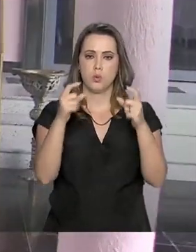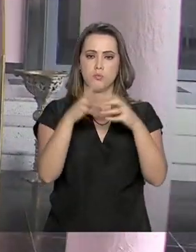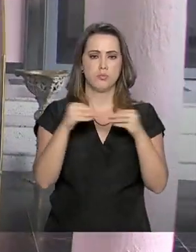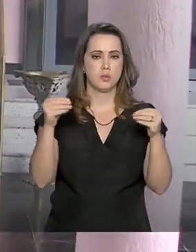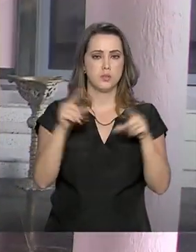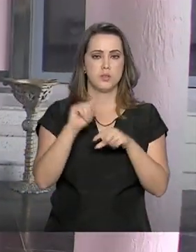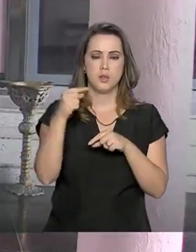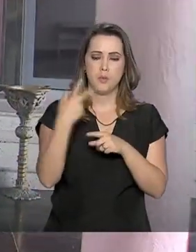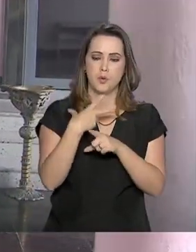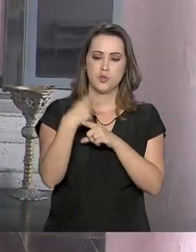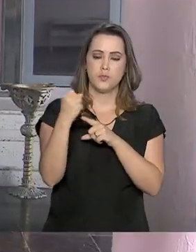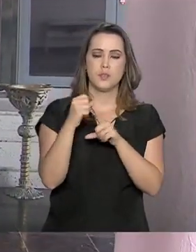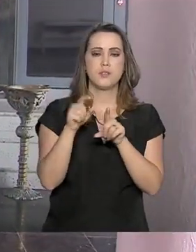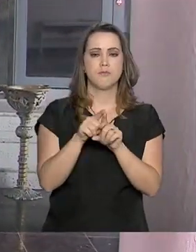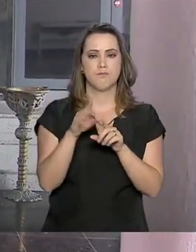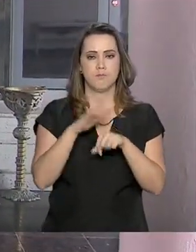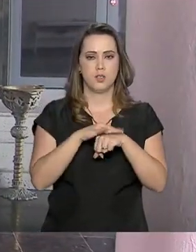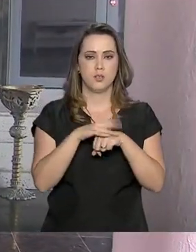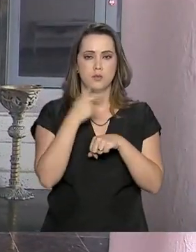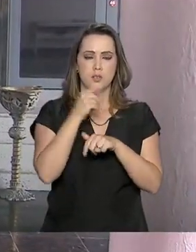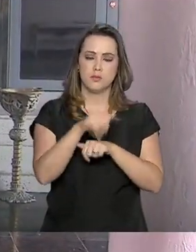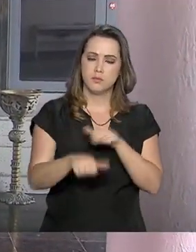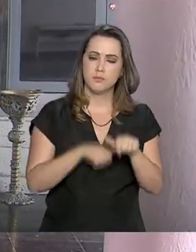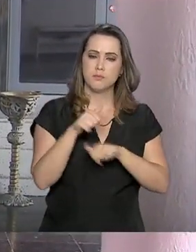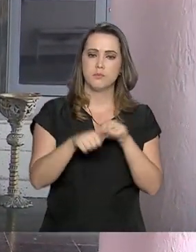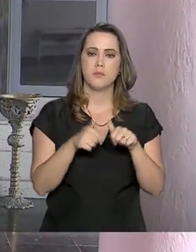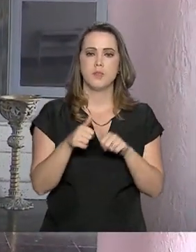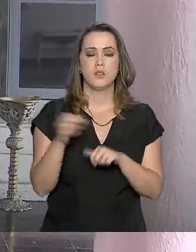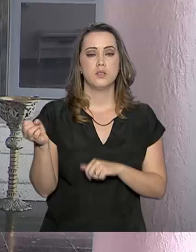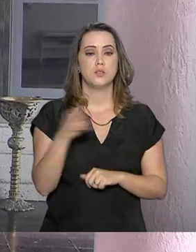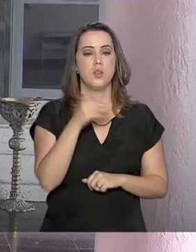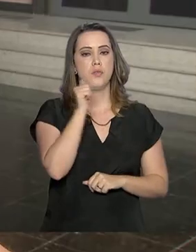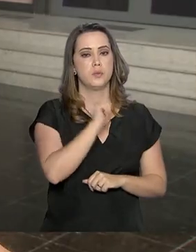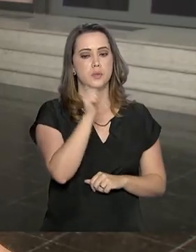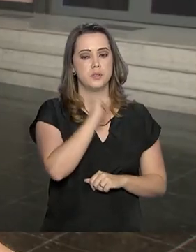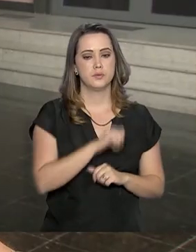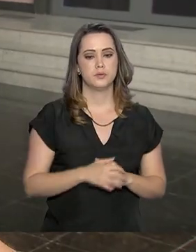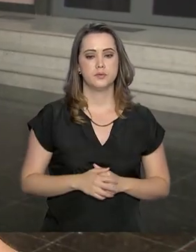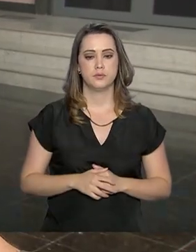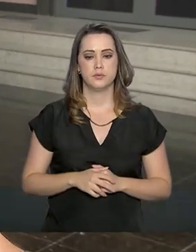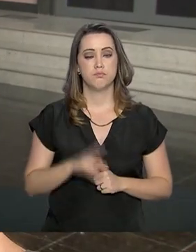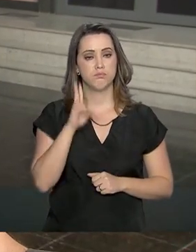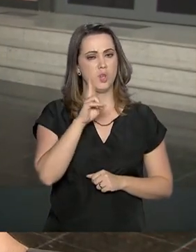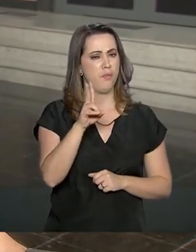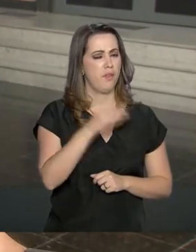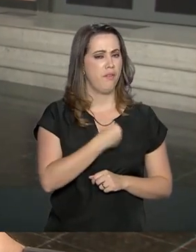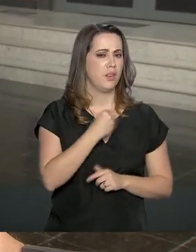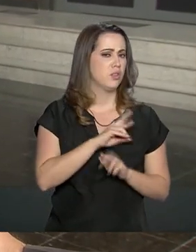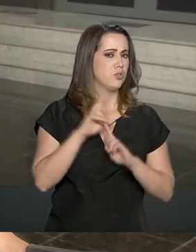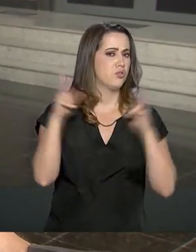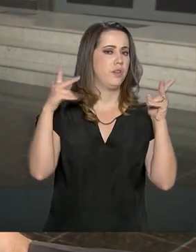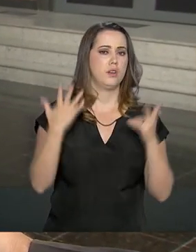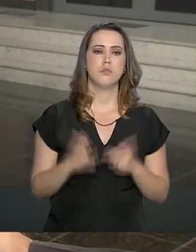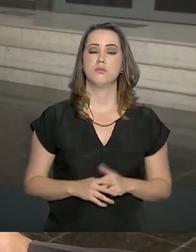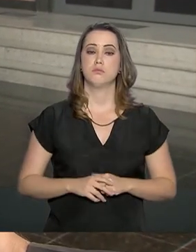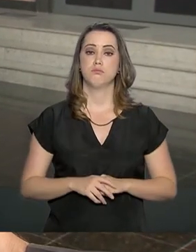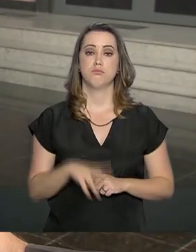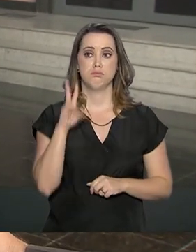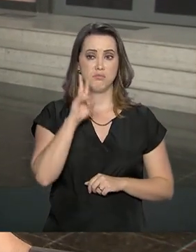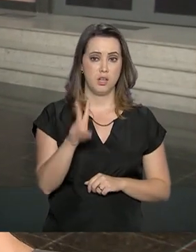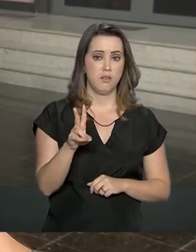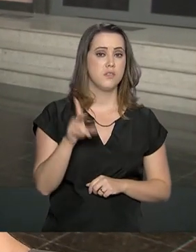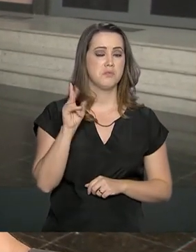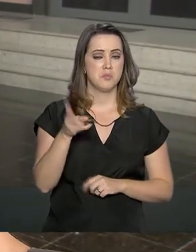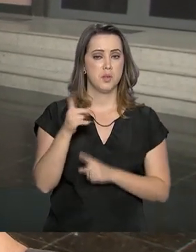a doença, Lady Jane diz que se transformou em uma nova mulher. Eu passei a ver a vida de outra forma. Encarei de